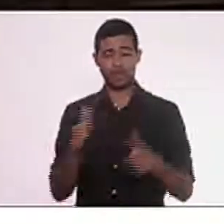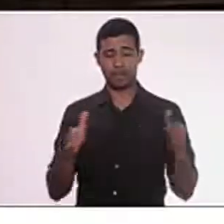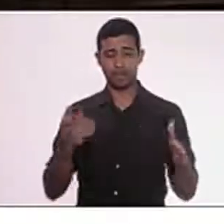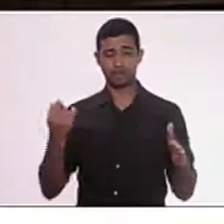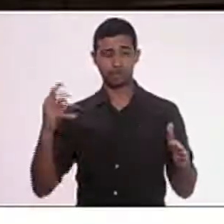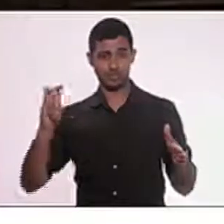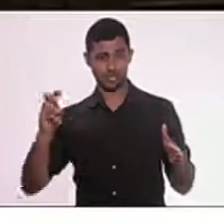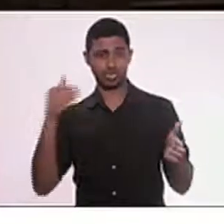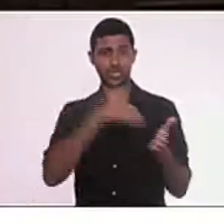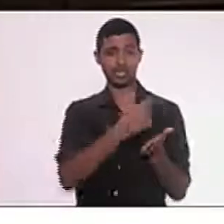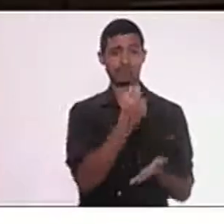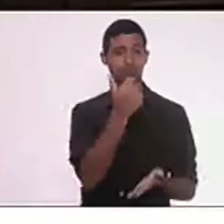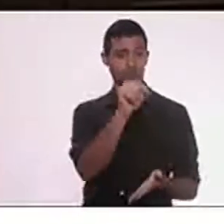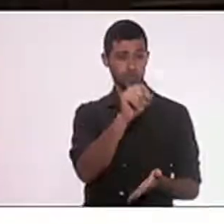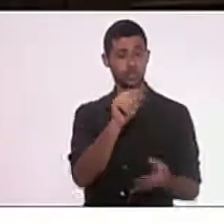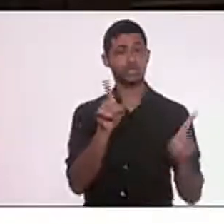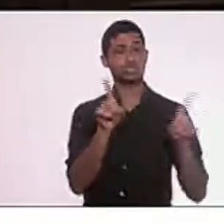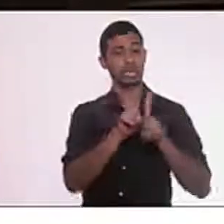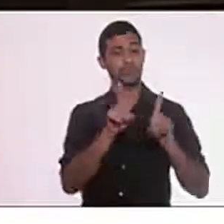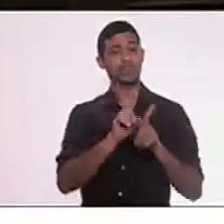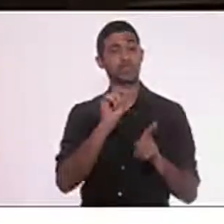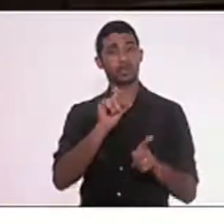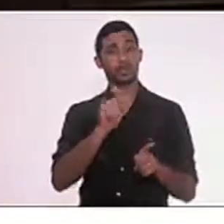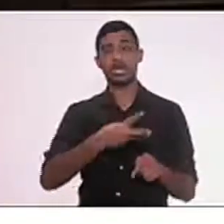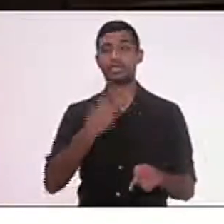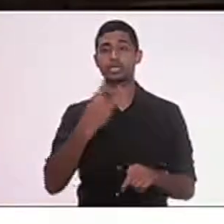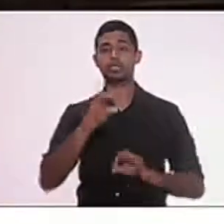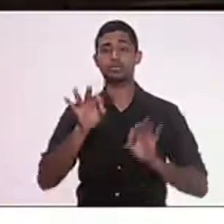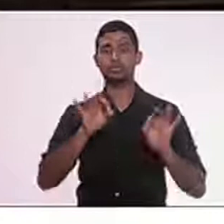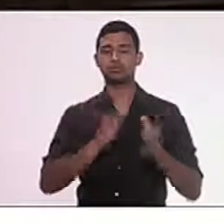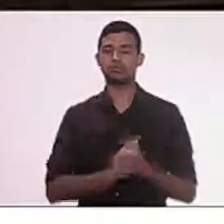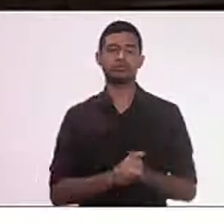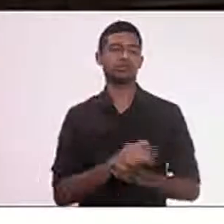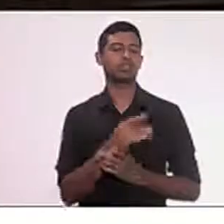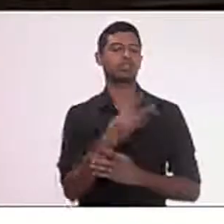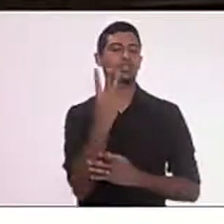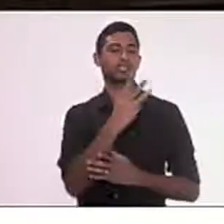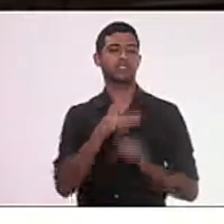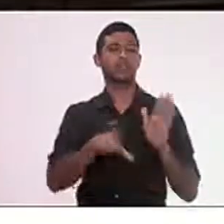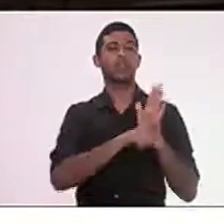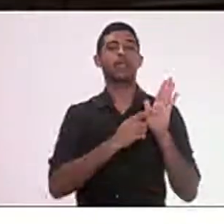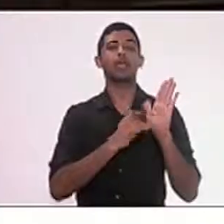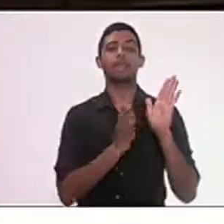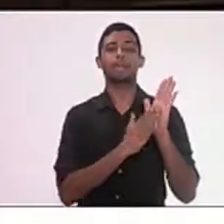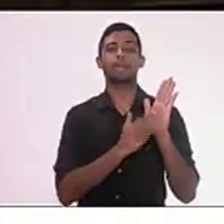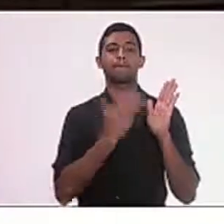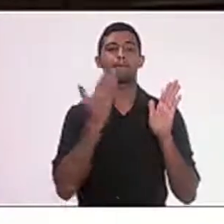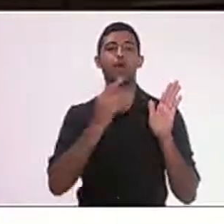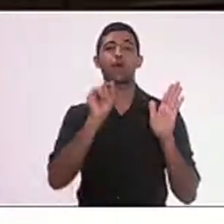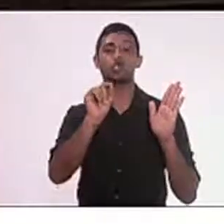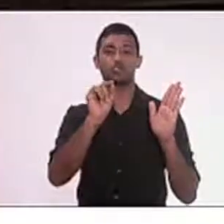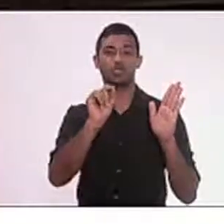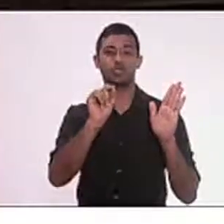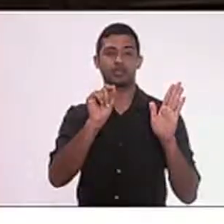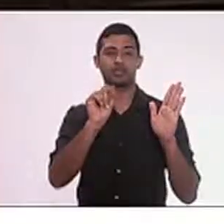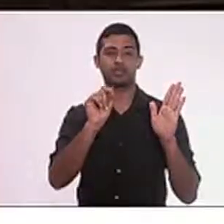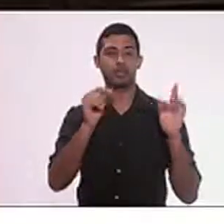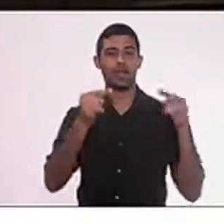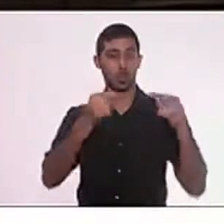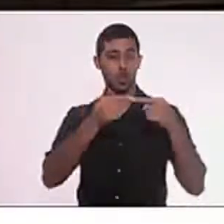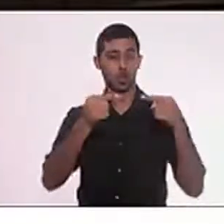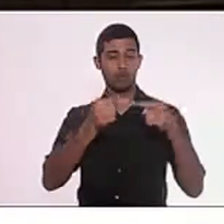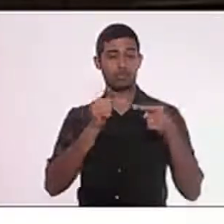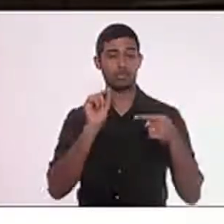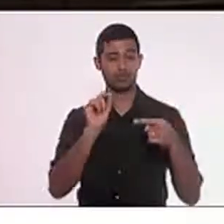2015 e 2018, e seja também, é o terceira lei que aqui apresento, seja em relação à